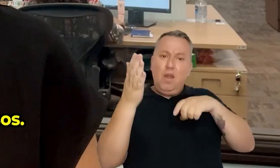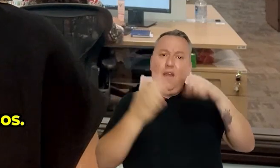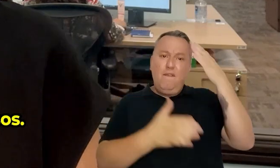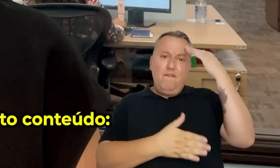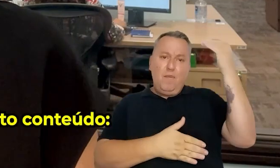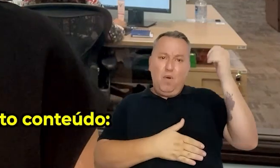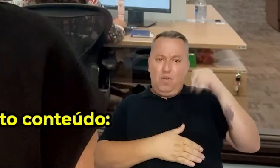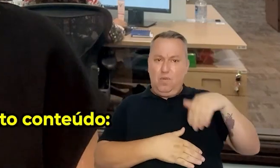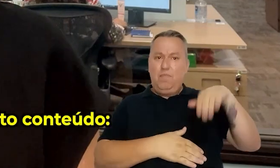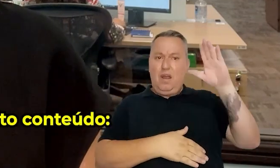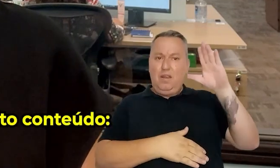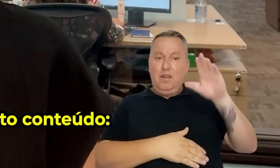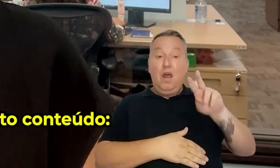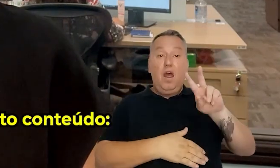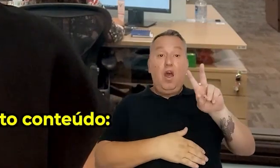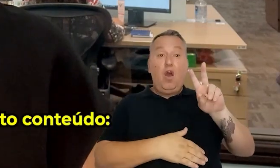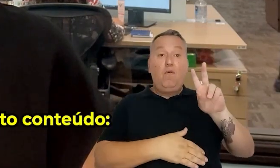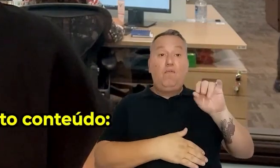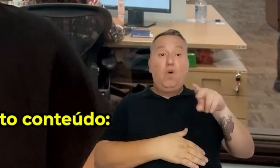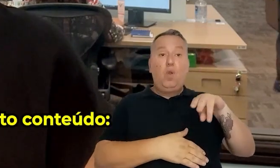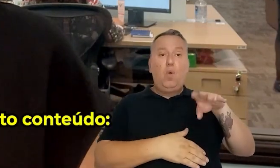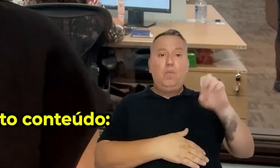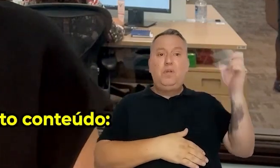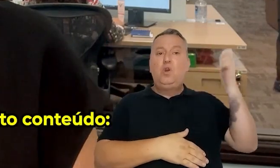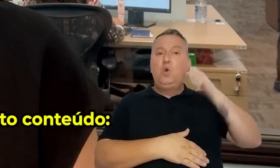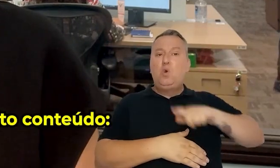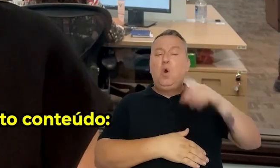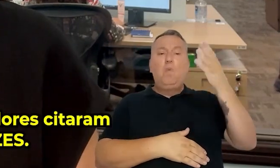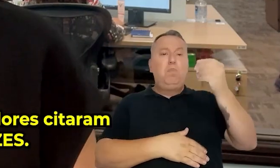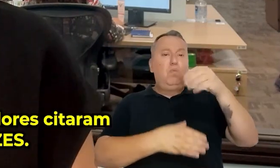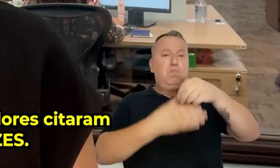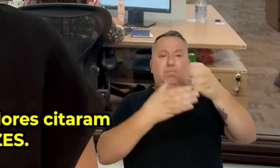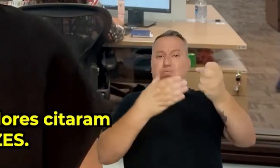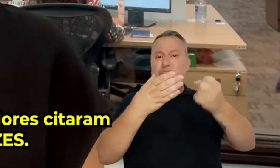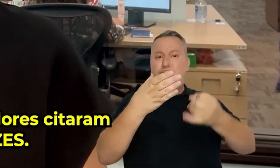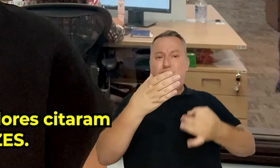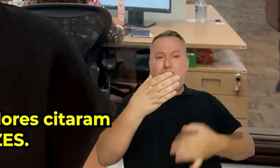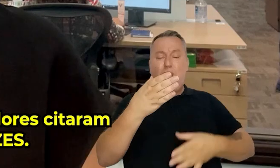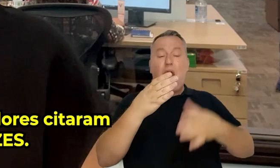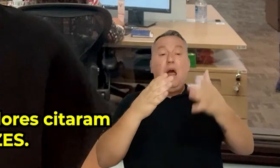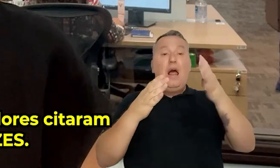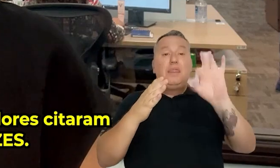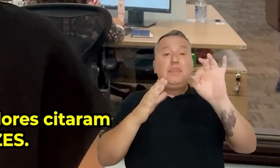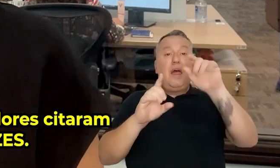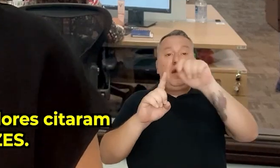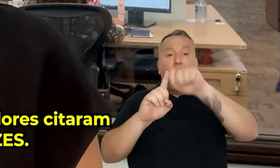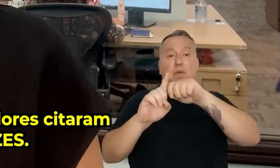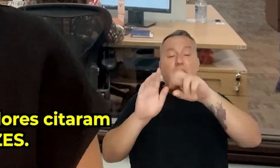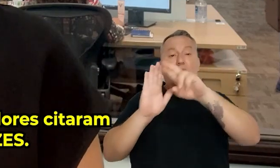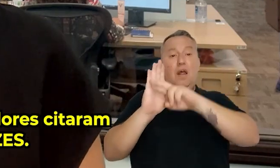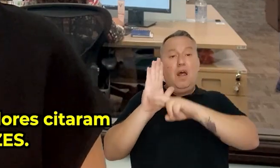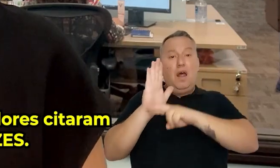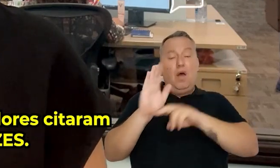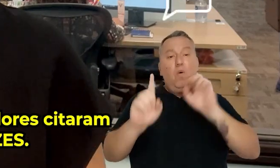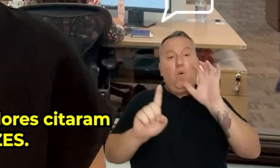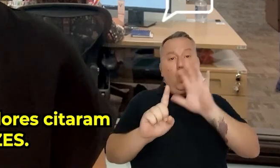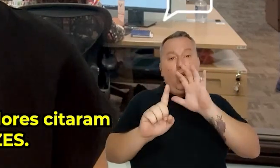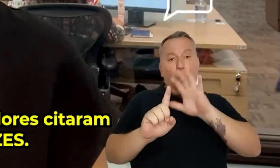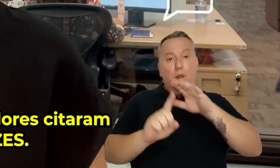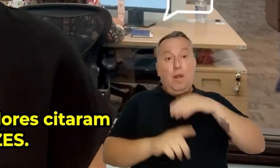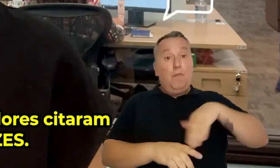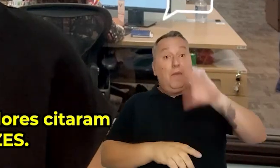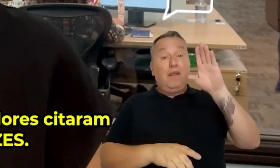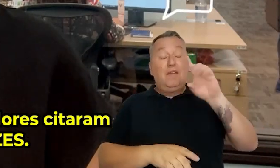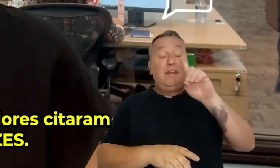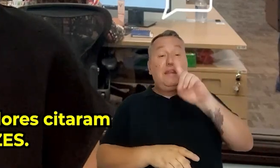famosos. Pensando em volume, eles renderam muito conteúdo. Nos 10 meses do relatório, os influenciadores citaram os produtos mais